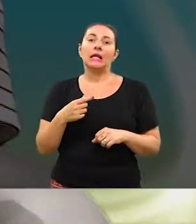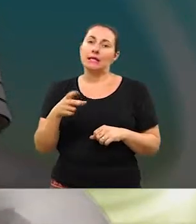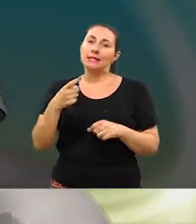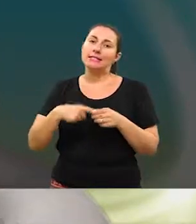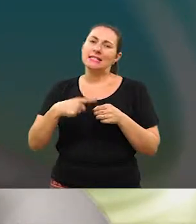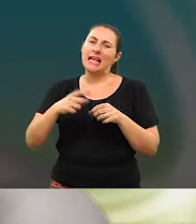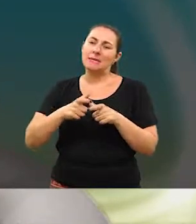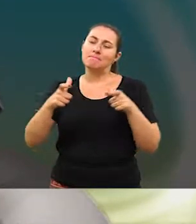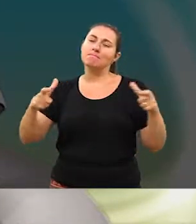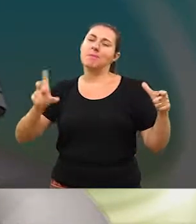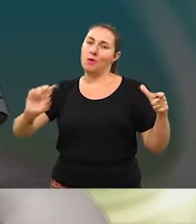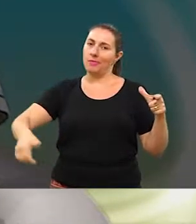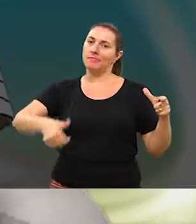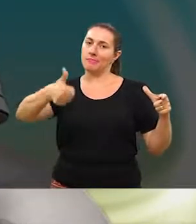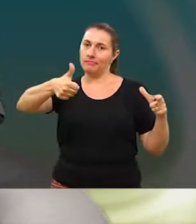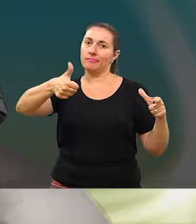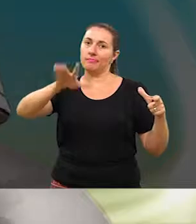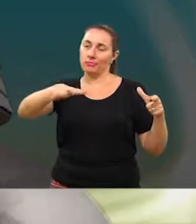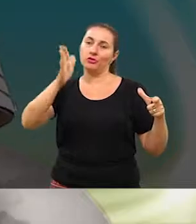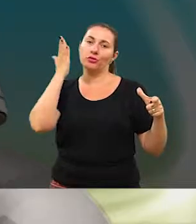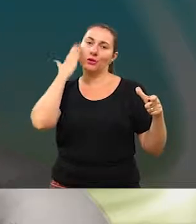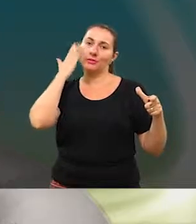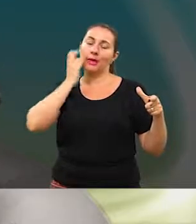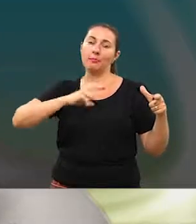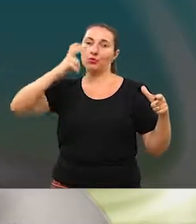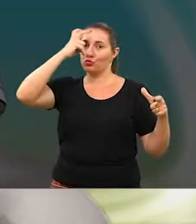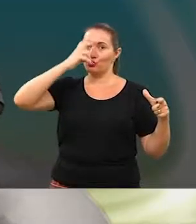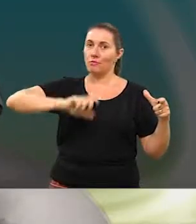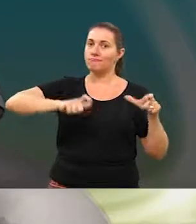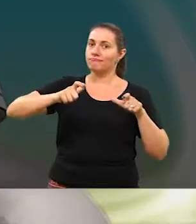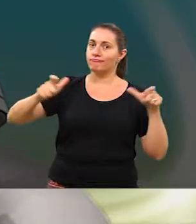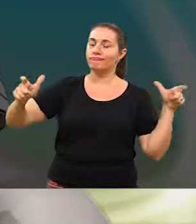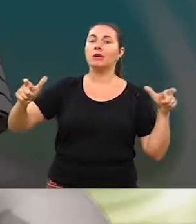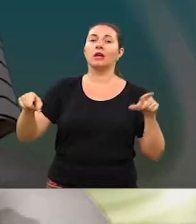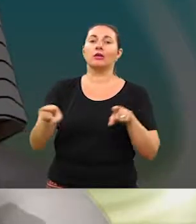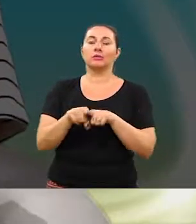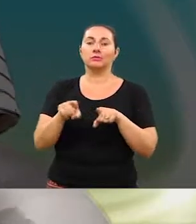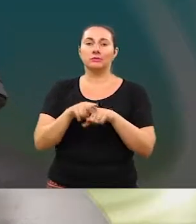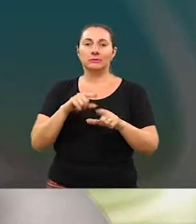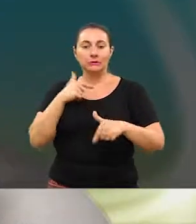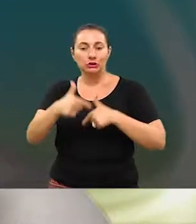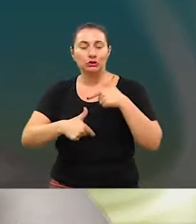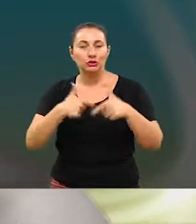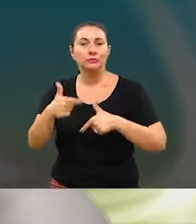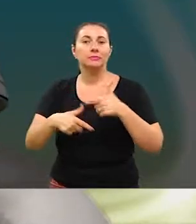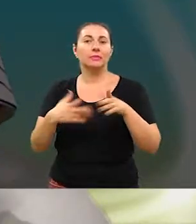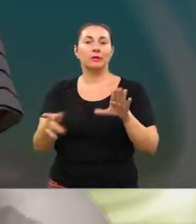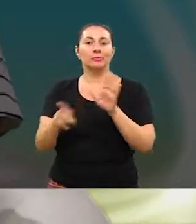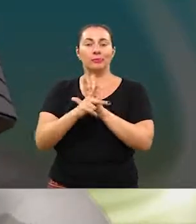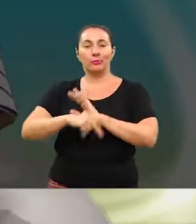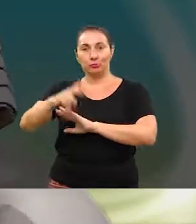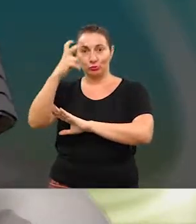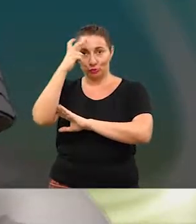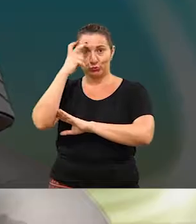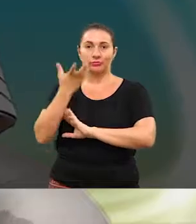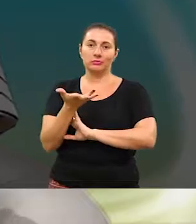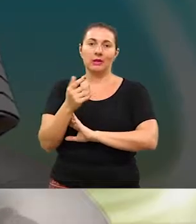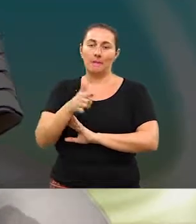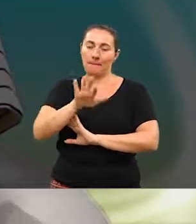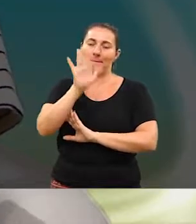centros maiores. Então, em cidades maiores que já tem uma concentração cultural maior. Então, tem maior quantidade de atividades culturais também. E